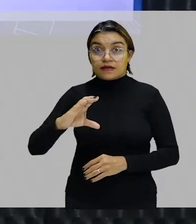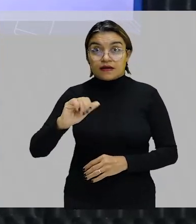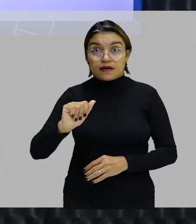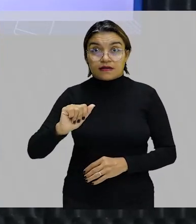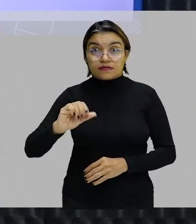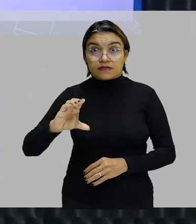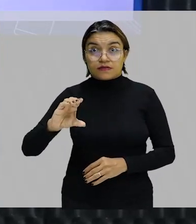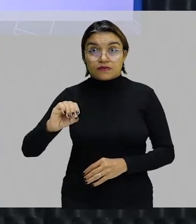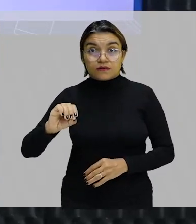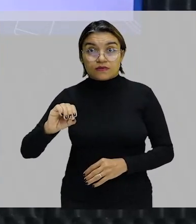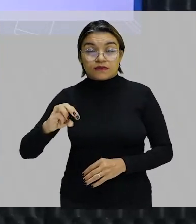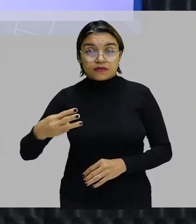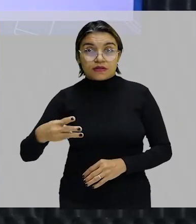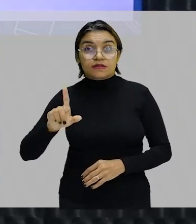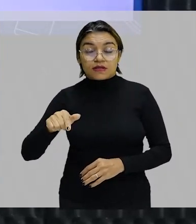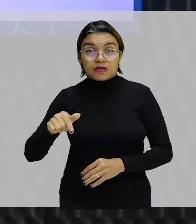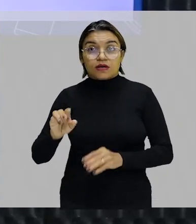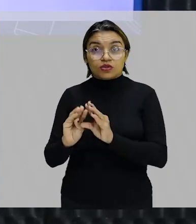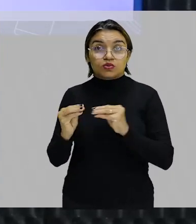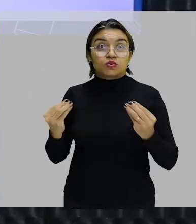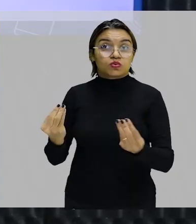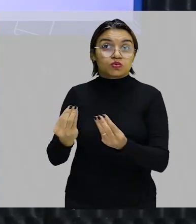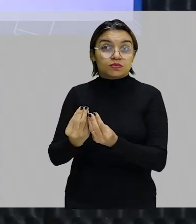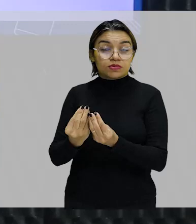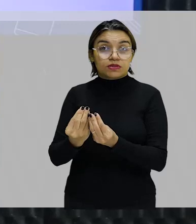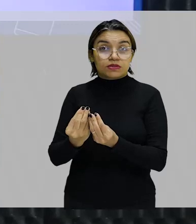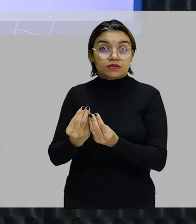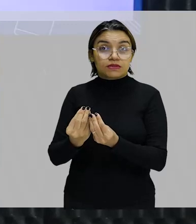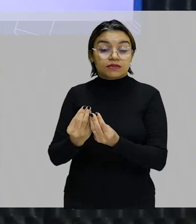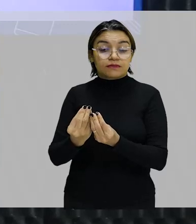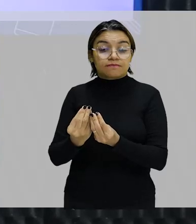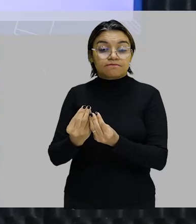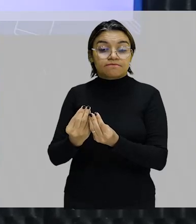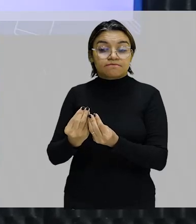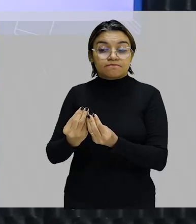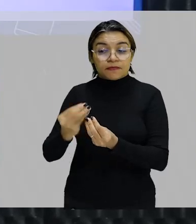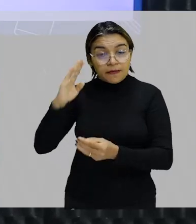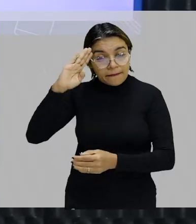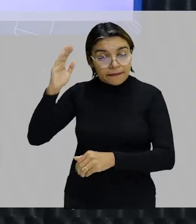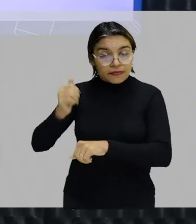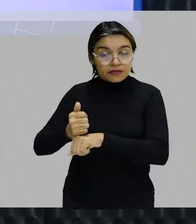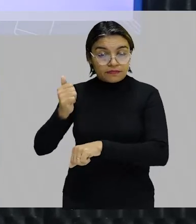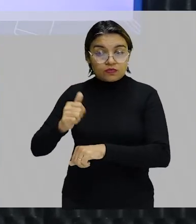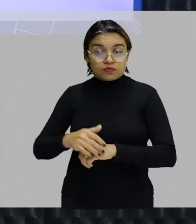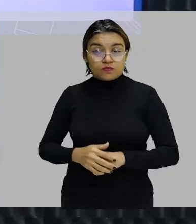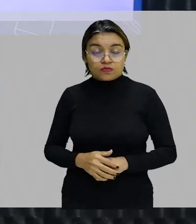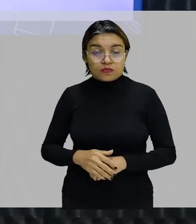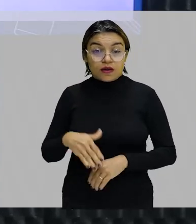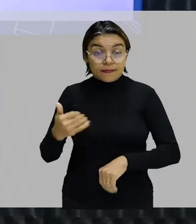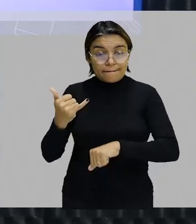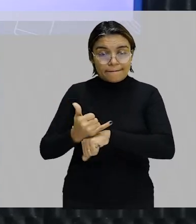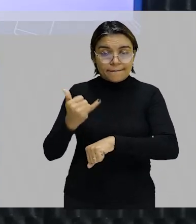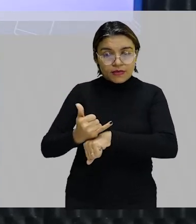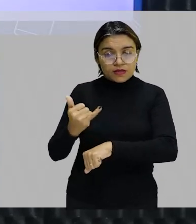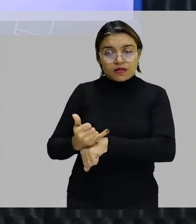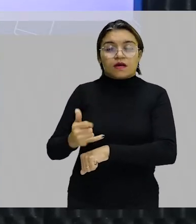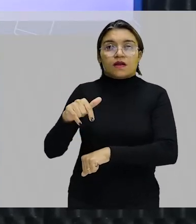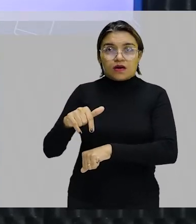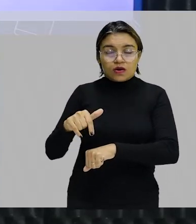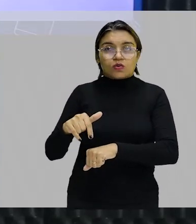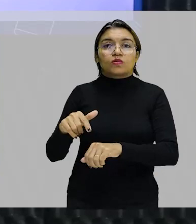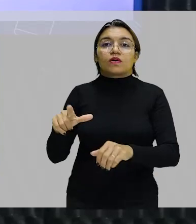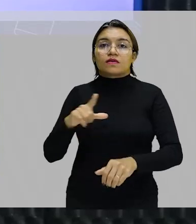substância principal. Porém, né, esse calcário, esse mineral, né, ele vai vir